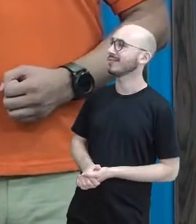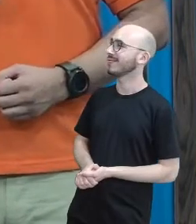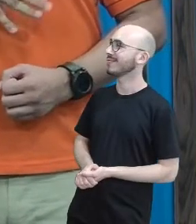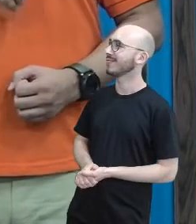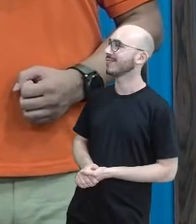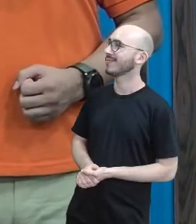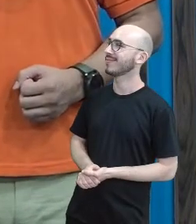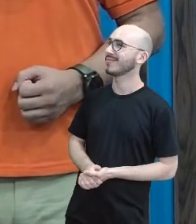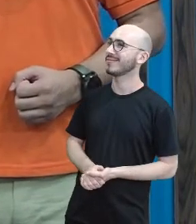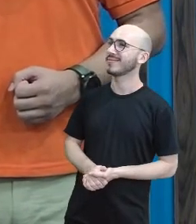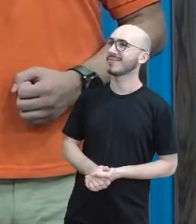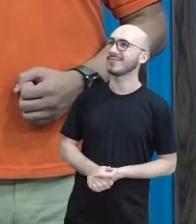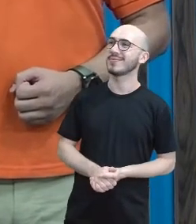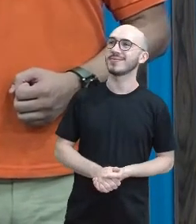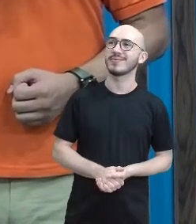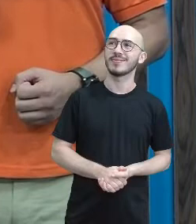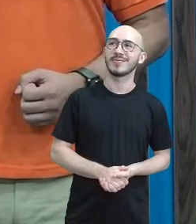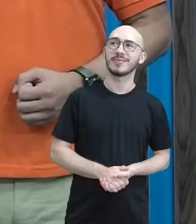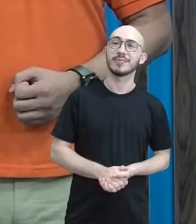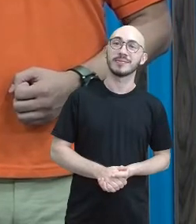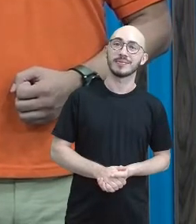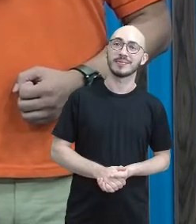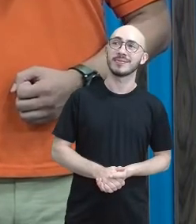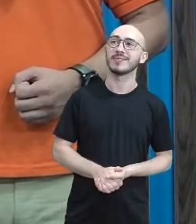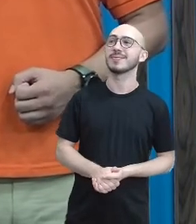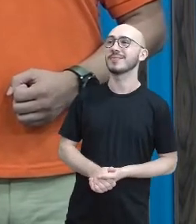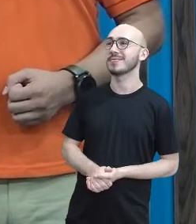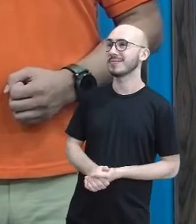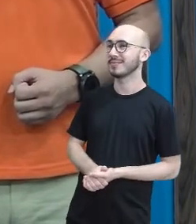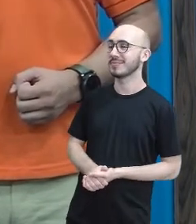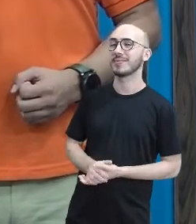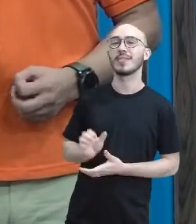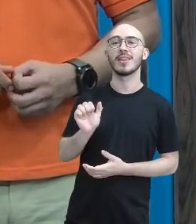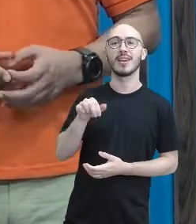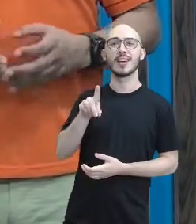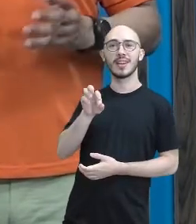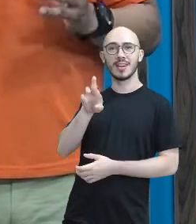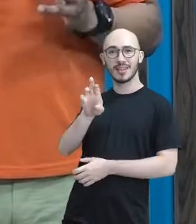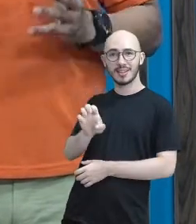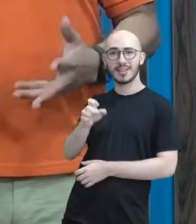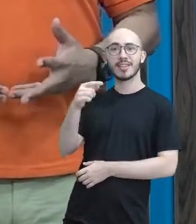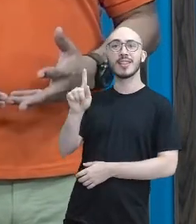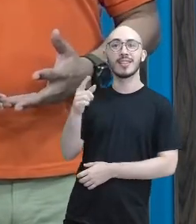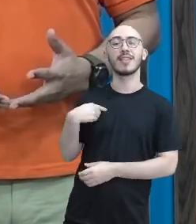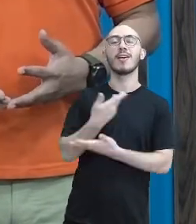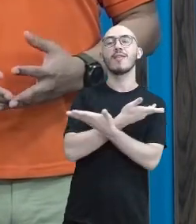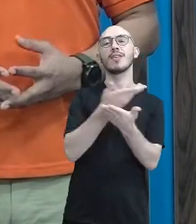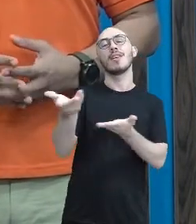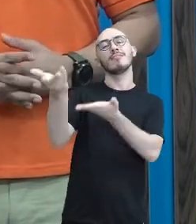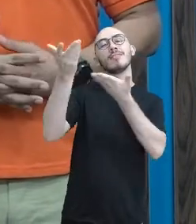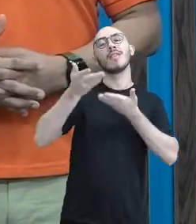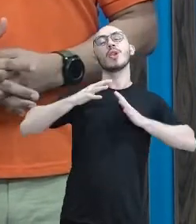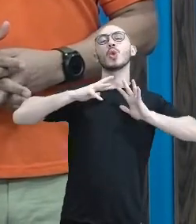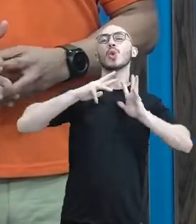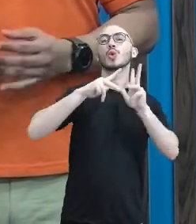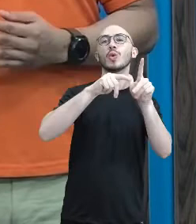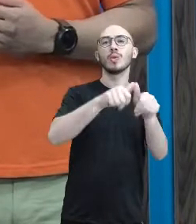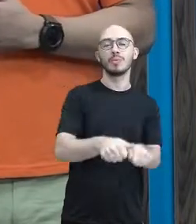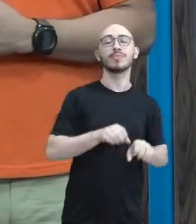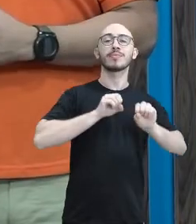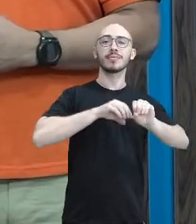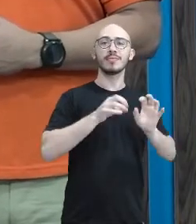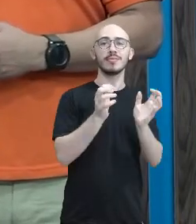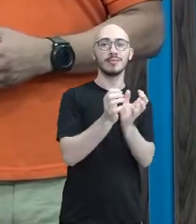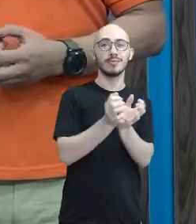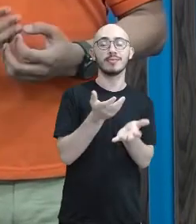pessoal, tudo bom com vocês? Aqui é o professor de inglês André Riceliano. Vocês são todos bem-vindos ao Educa Recife. Essa é a